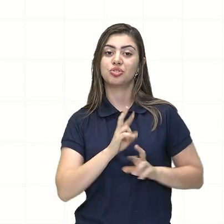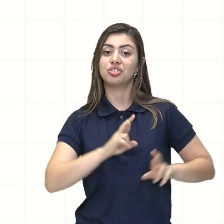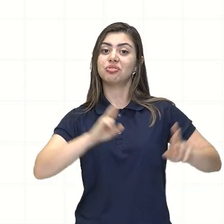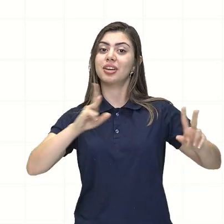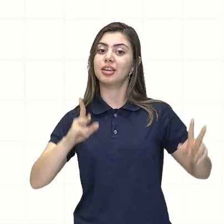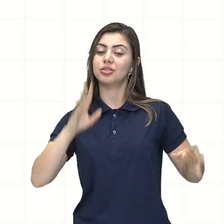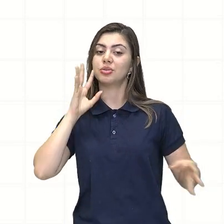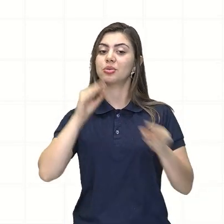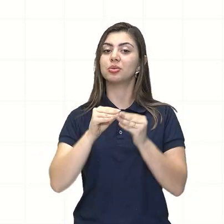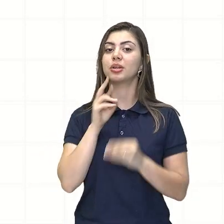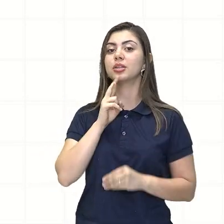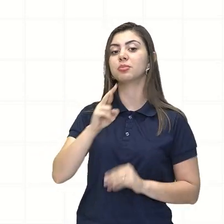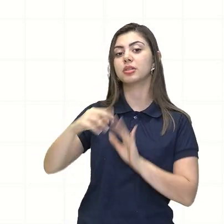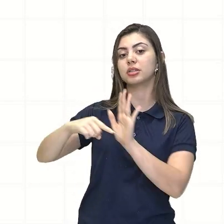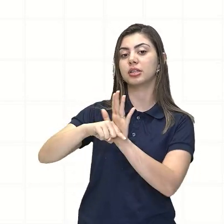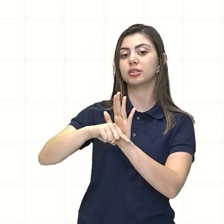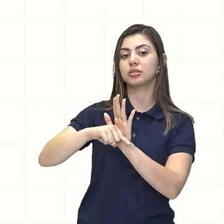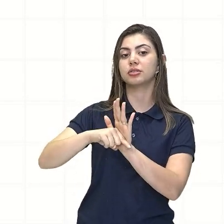diferentes,